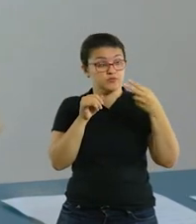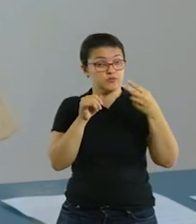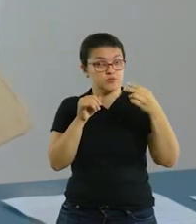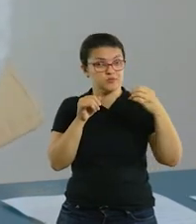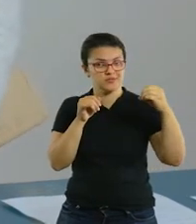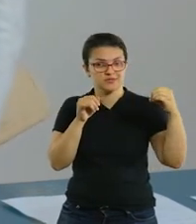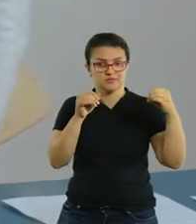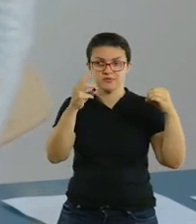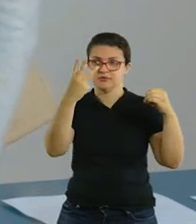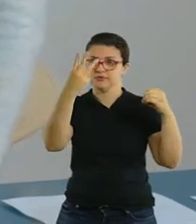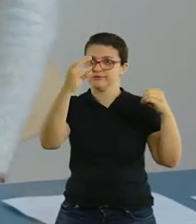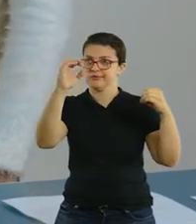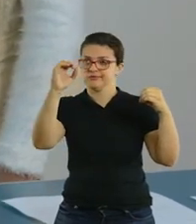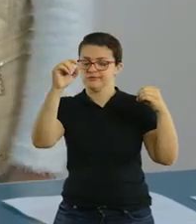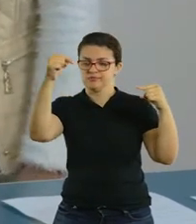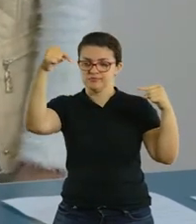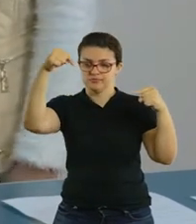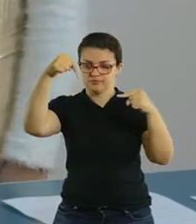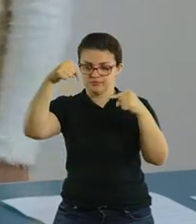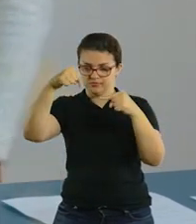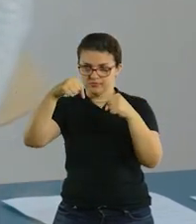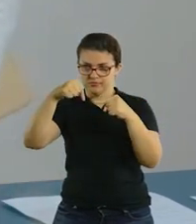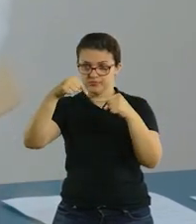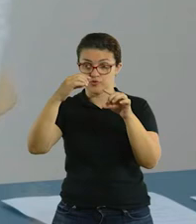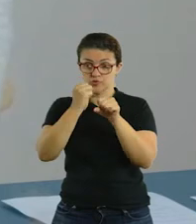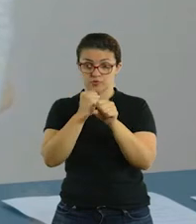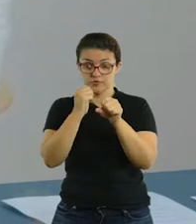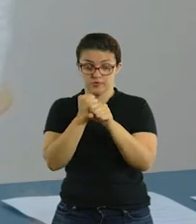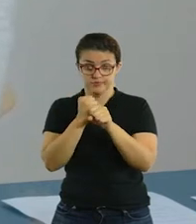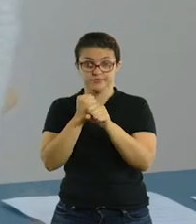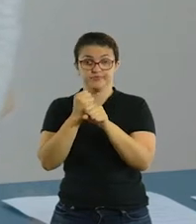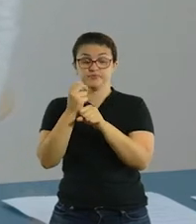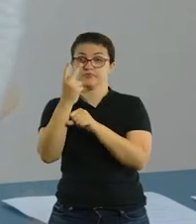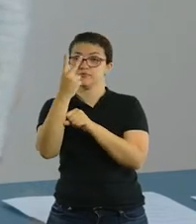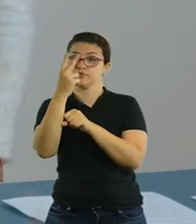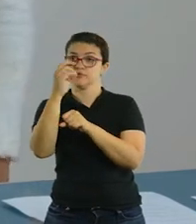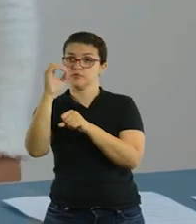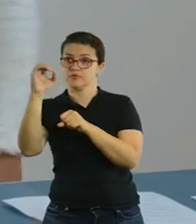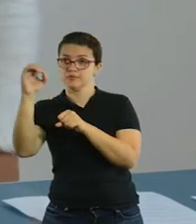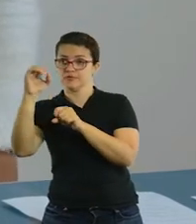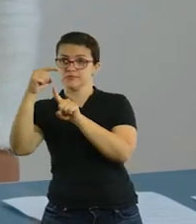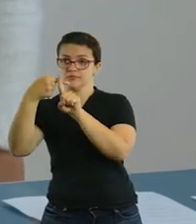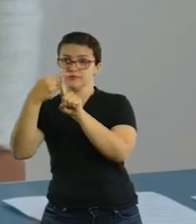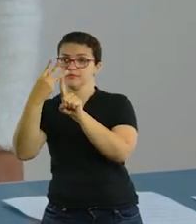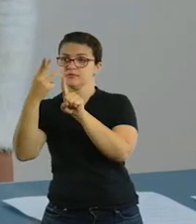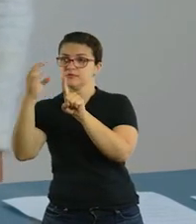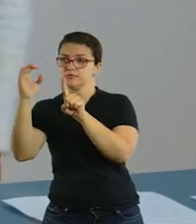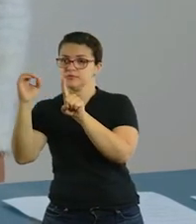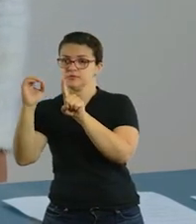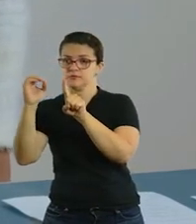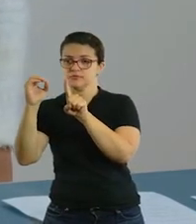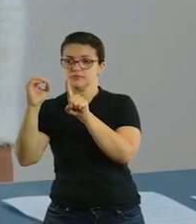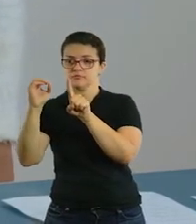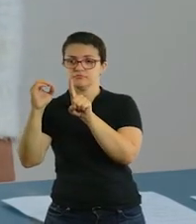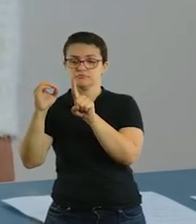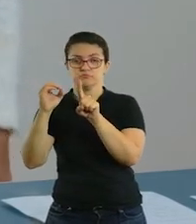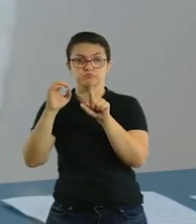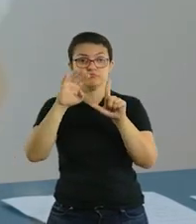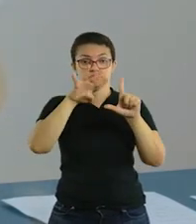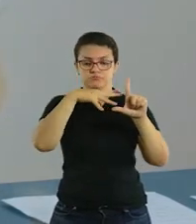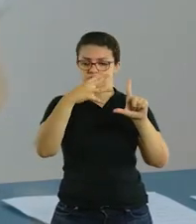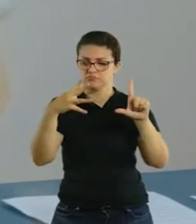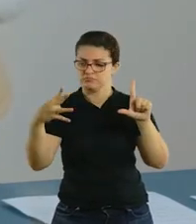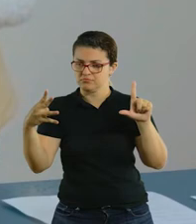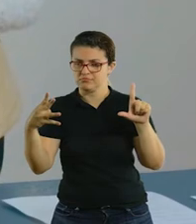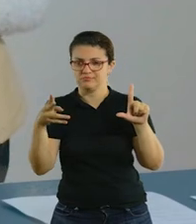300, tá? Então, eu vou ter que realizar essa adição. Então, eu coloquei aqui no cantinho, tenho 200 mais 300. Na tabela, todos os